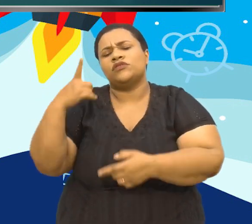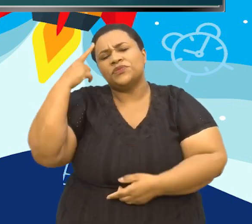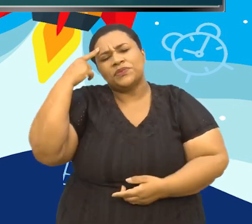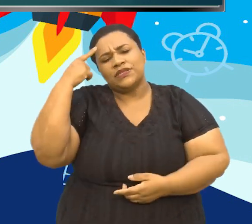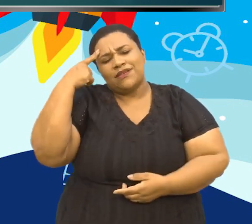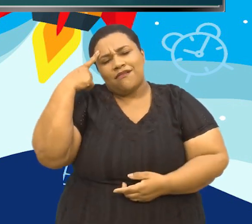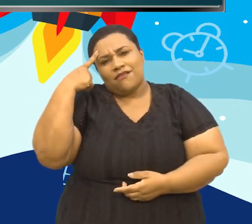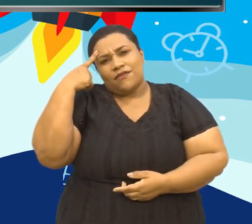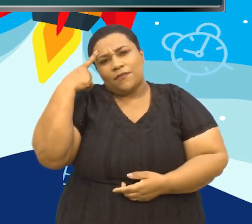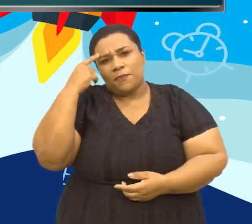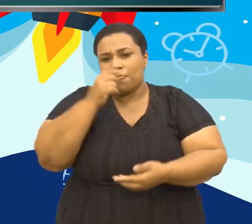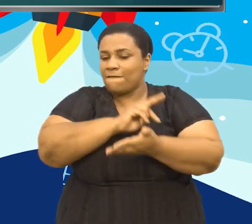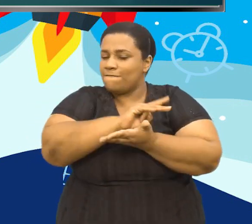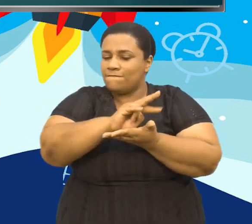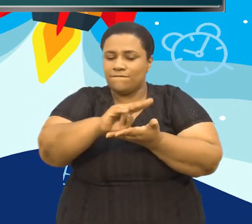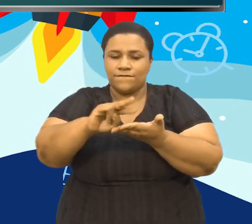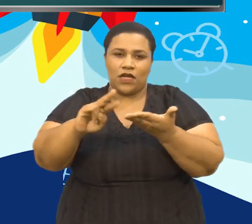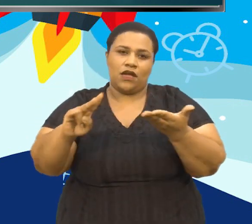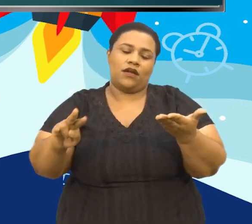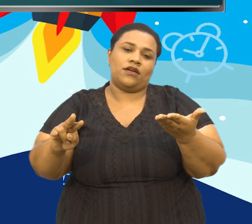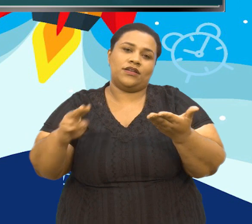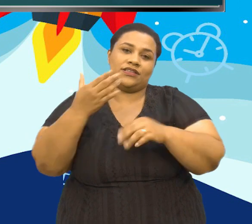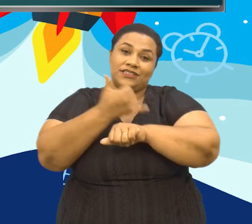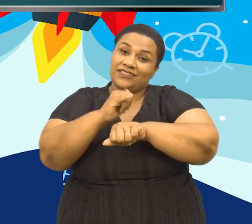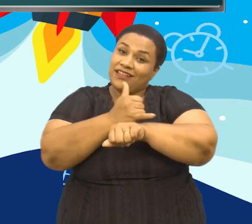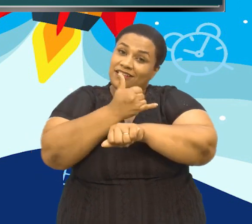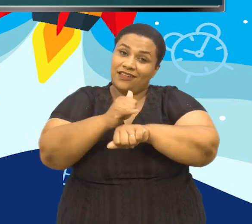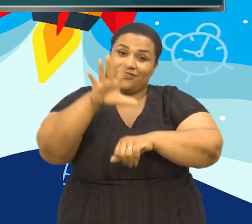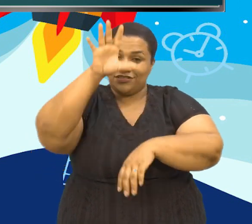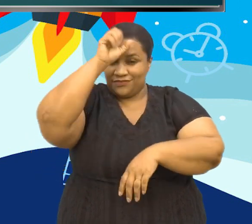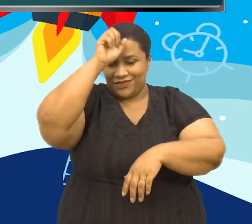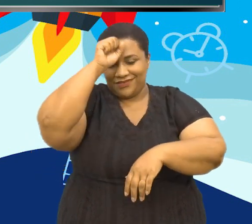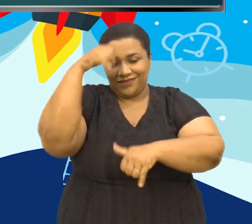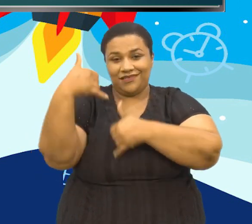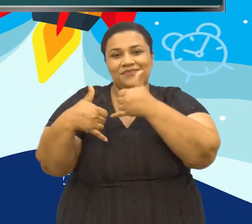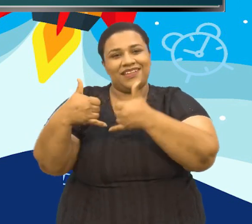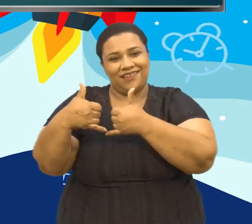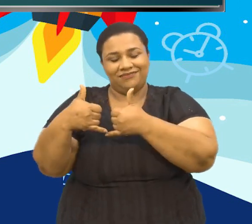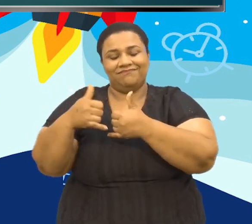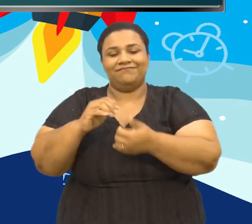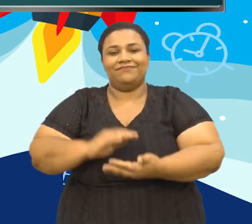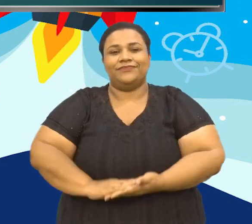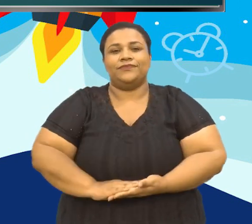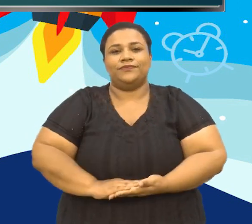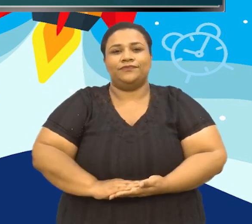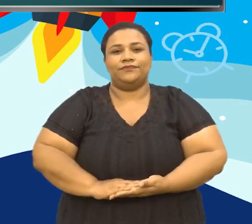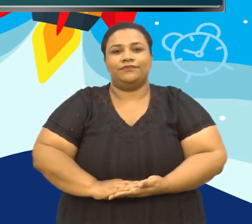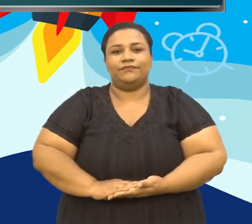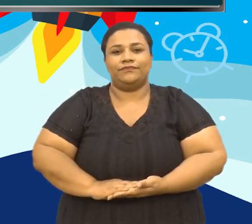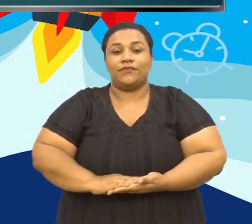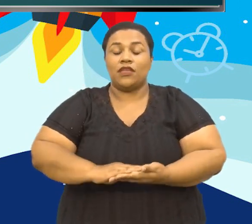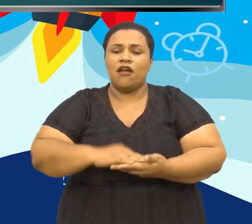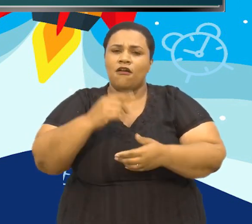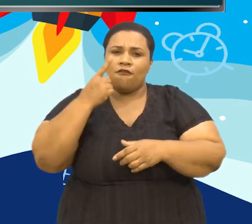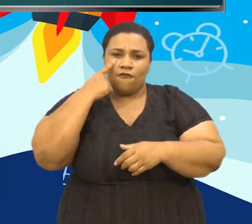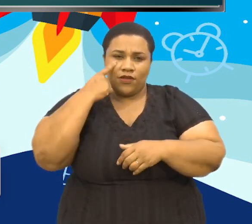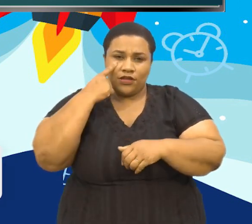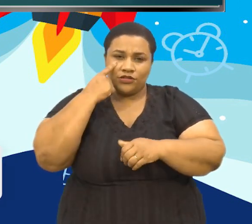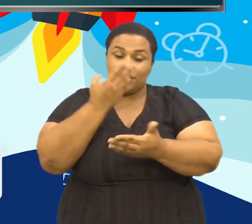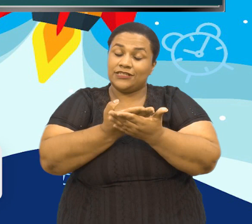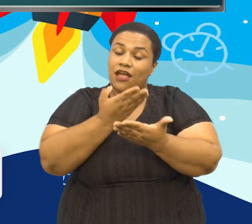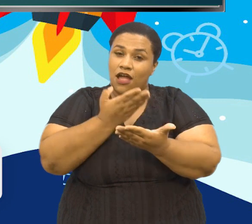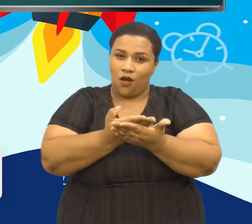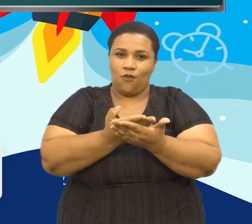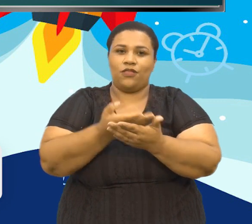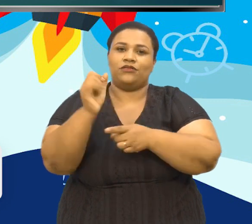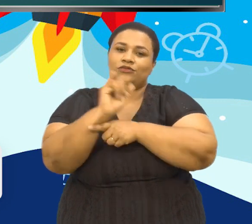Nós podemos pensar em diversas maneiras de aprender e nos divertir, não é mesmo? Assista